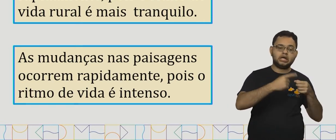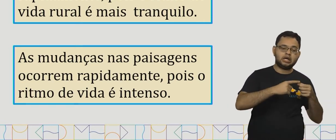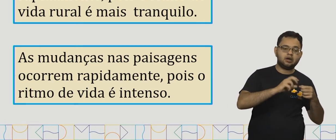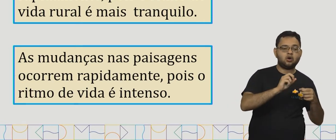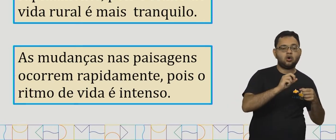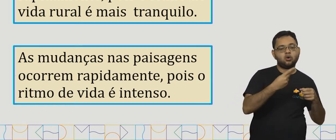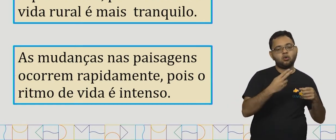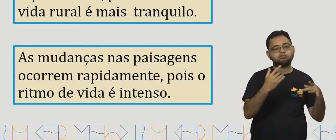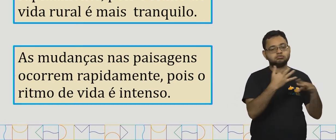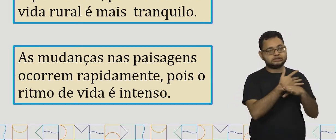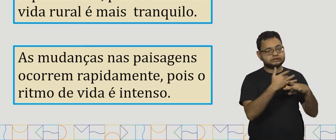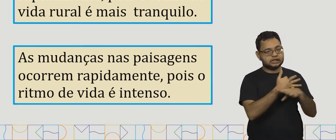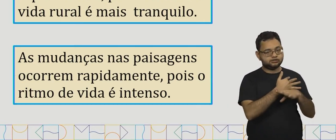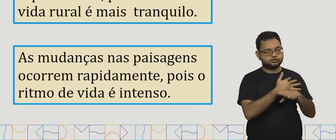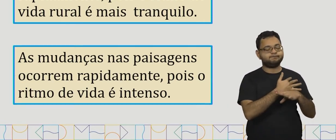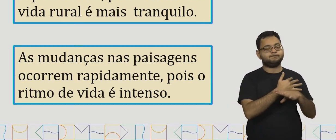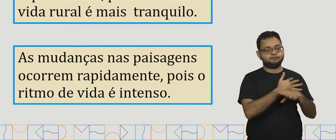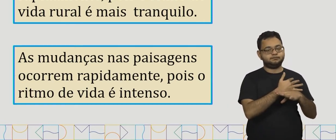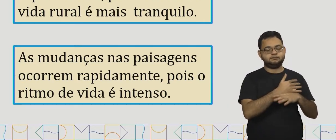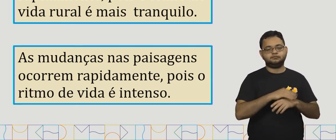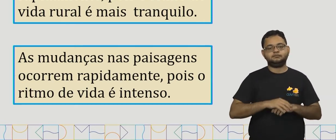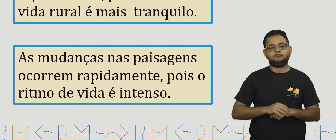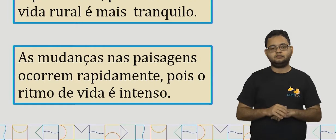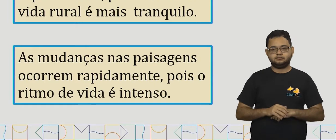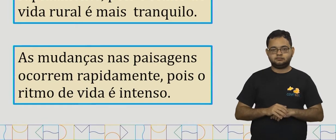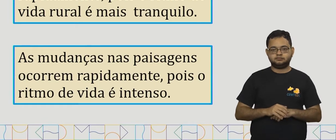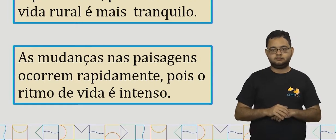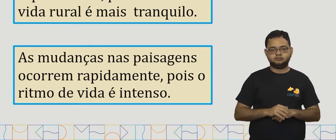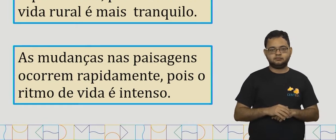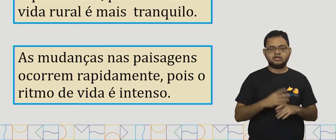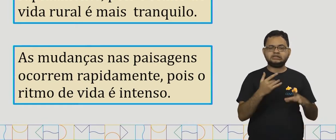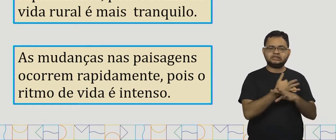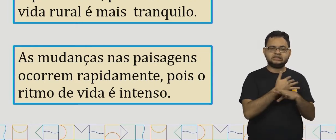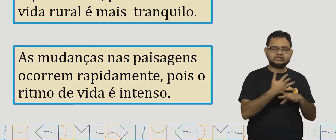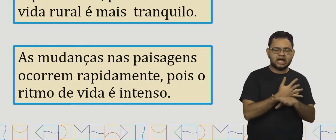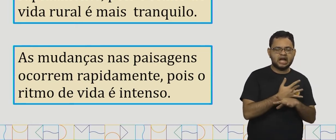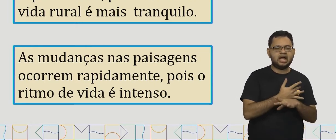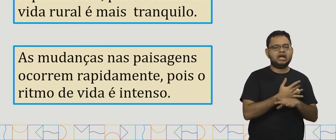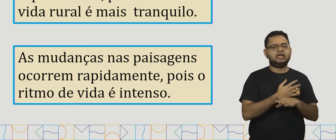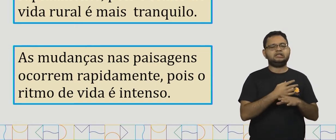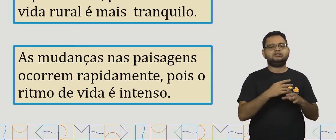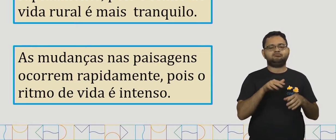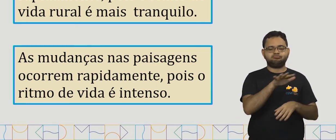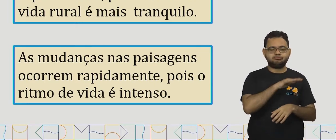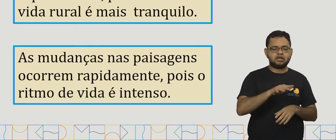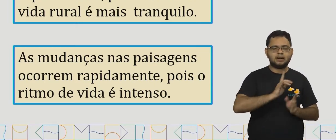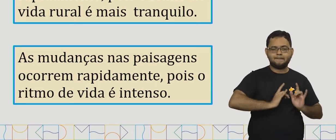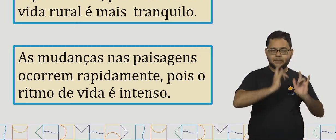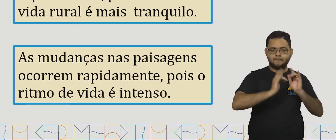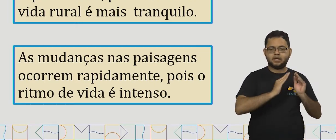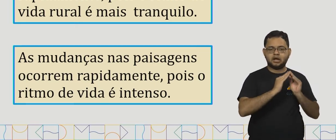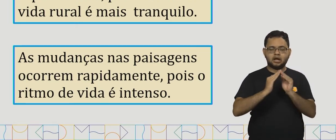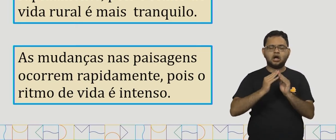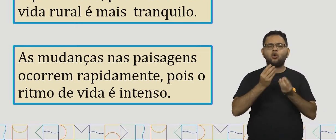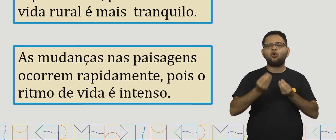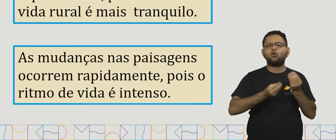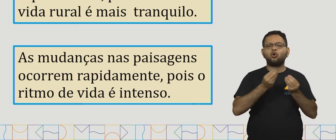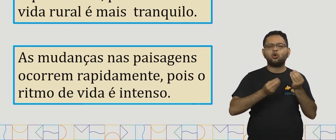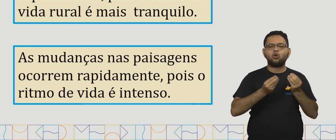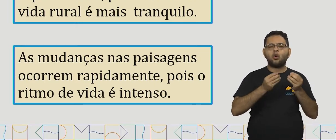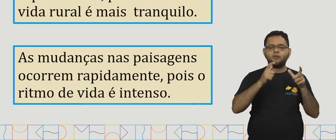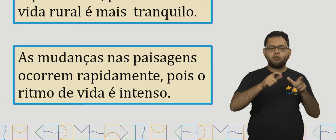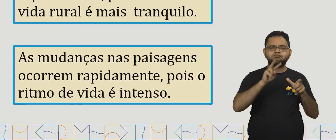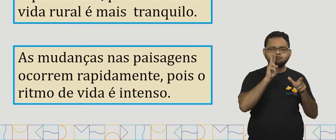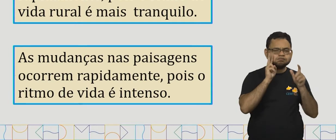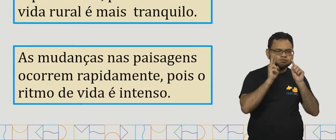Bom, nas cidades e espaços urbanos em geral, como são as mudanças nas paisagens? Elas ocorrem de